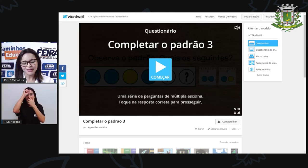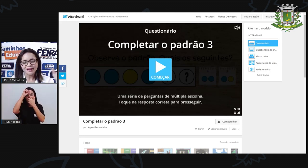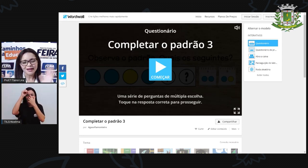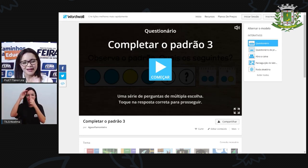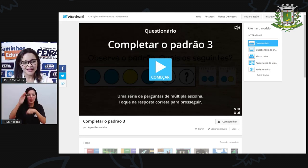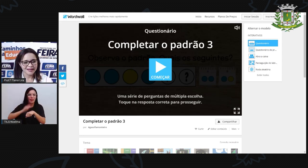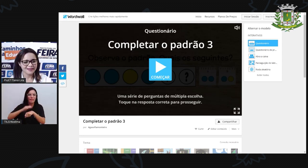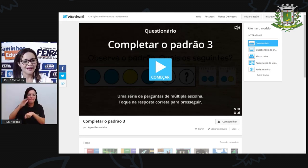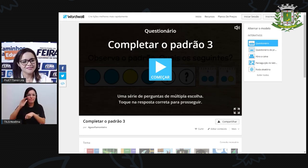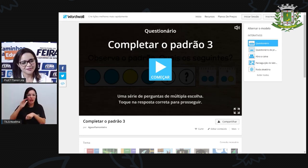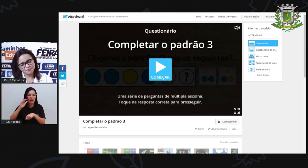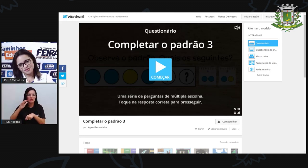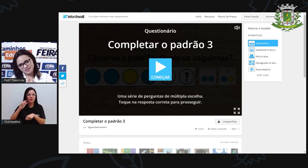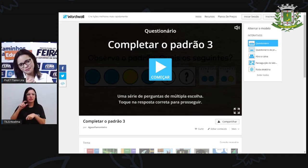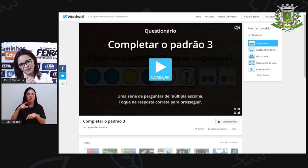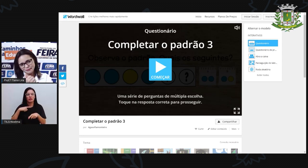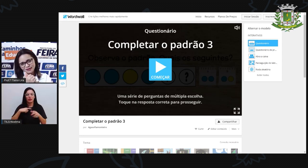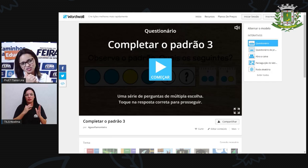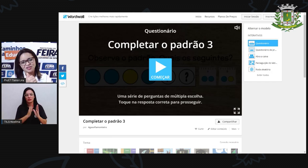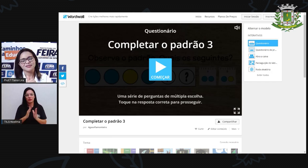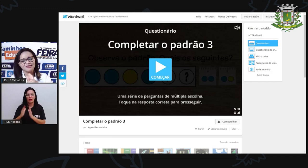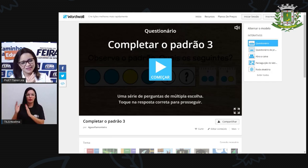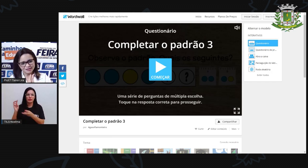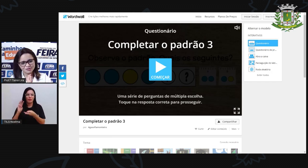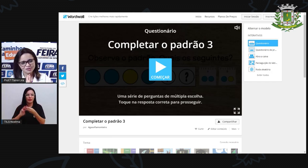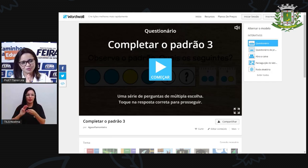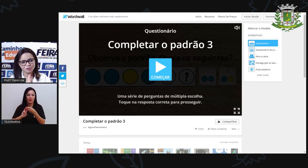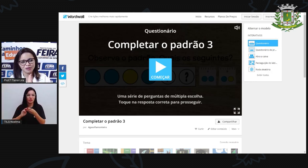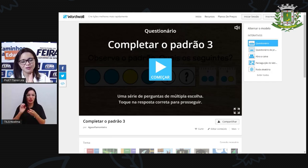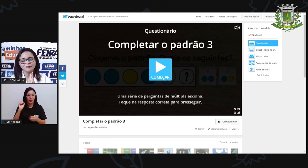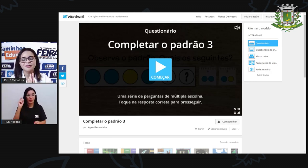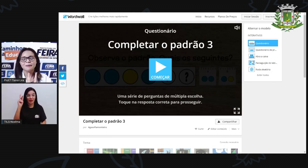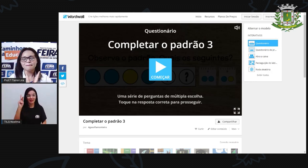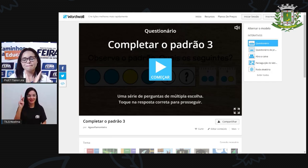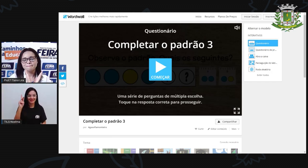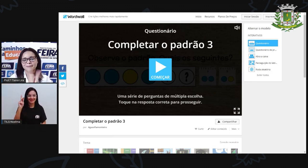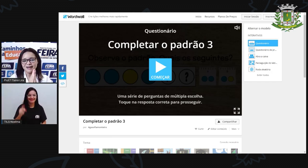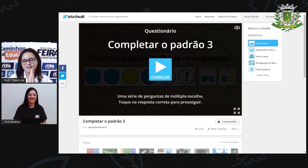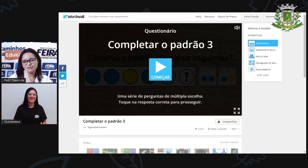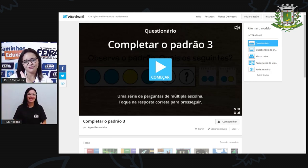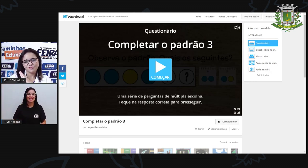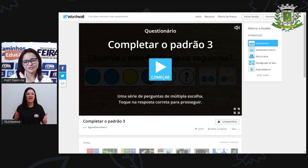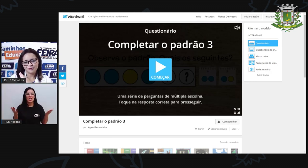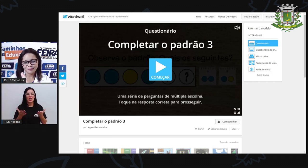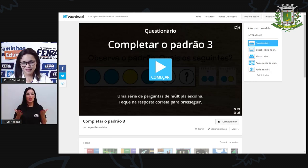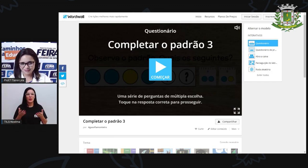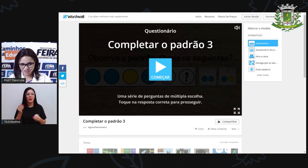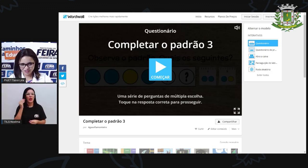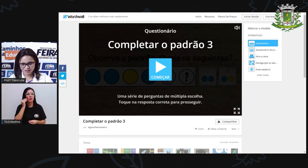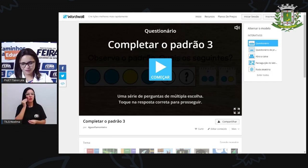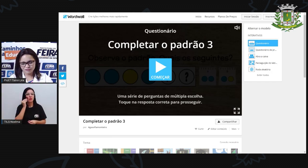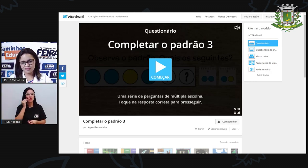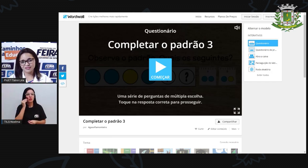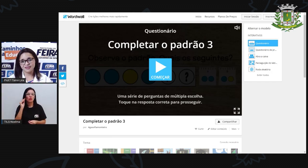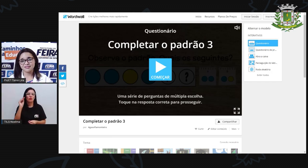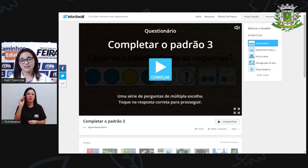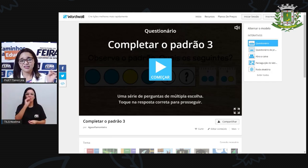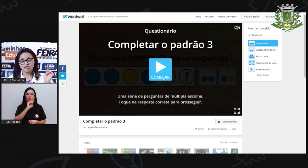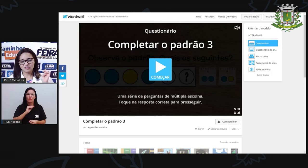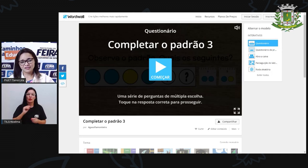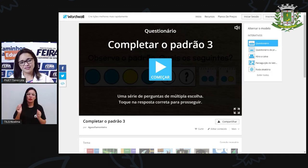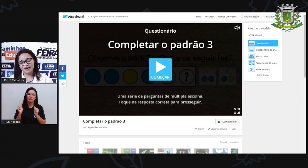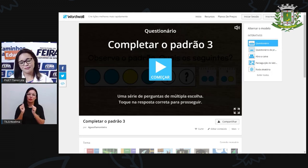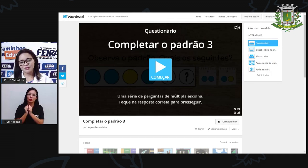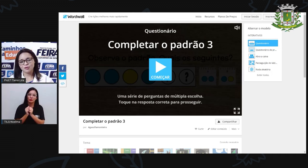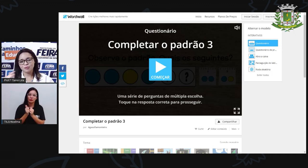sobre as sequências matemáticas, tá certo? Segundo ano, mais uma vez foi um prazer estar aqui com vocês.